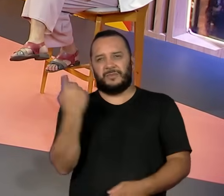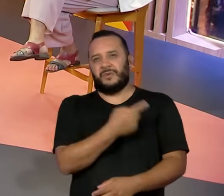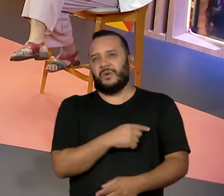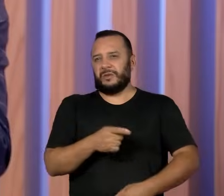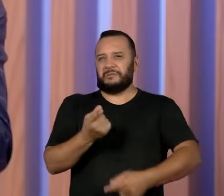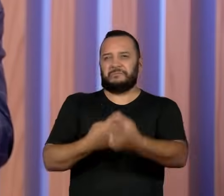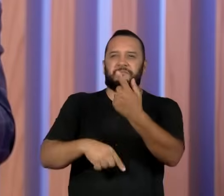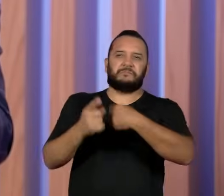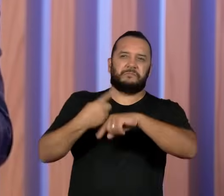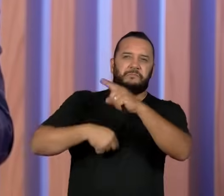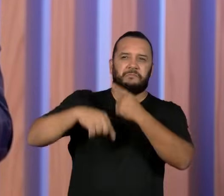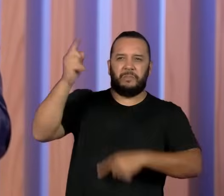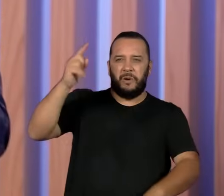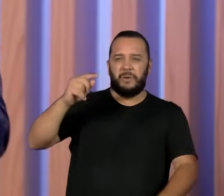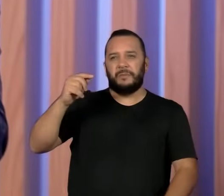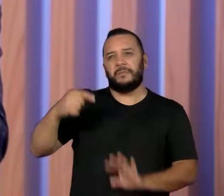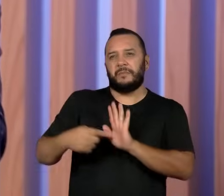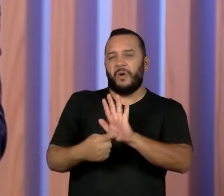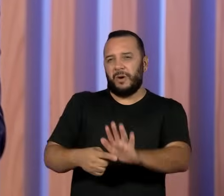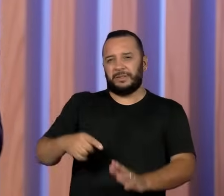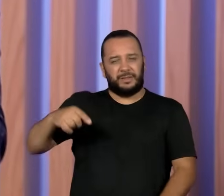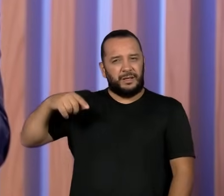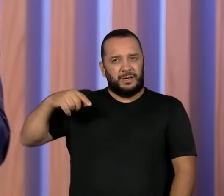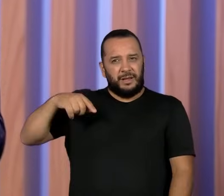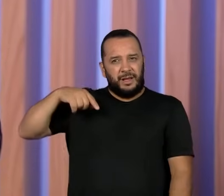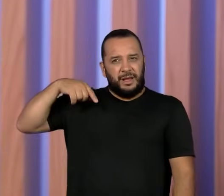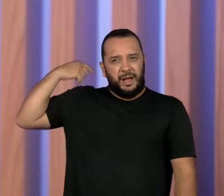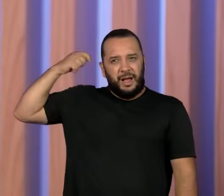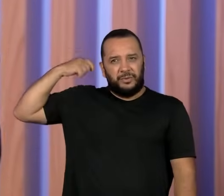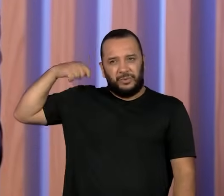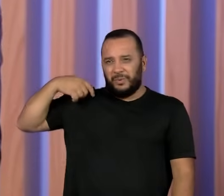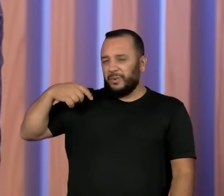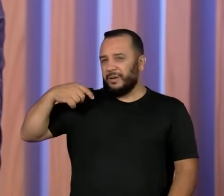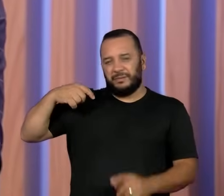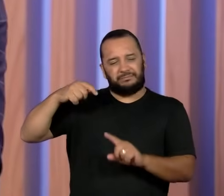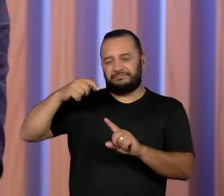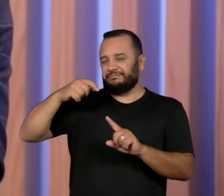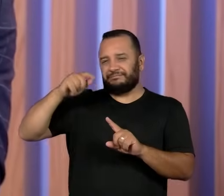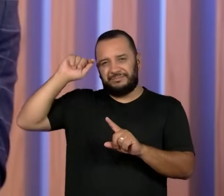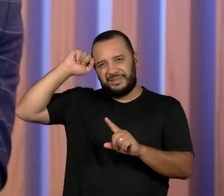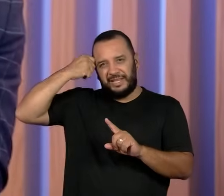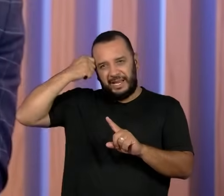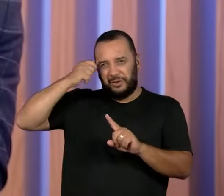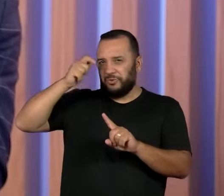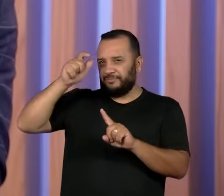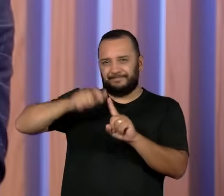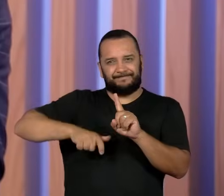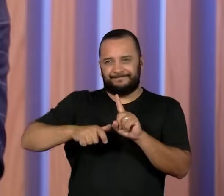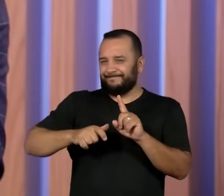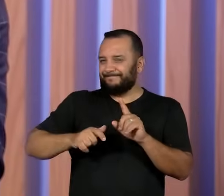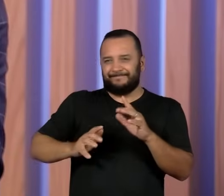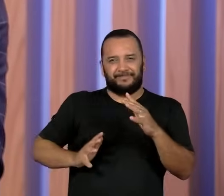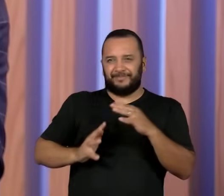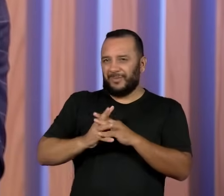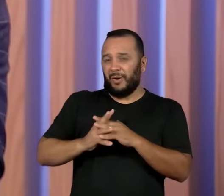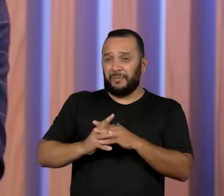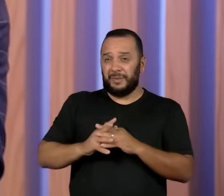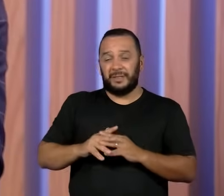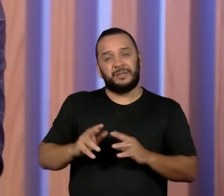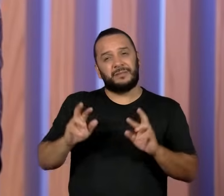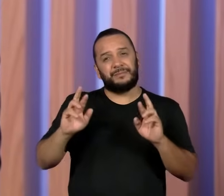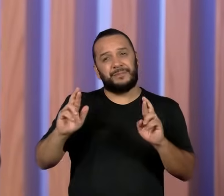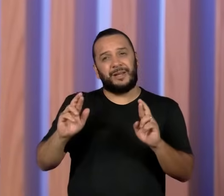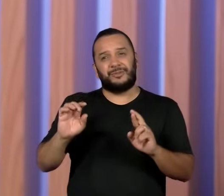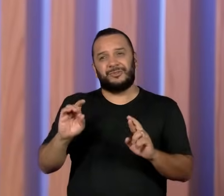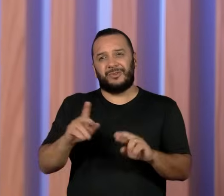desses grandes atores e atrizes, né? Isso é um avanço. E espero que isso não se reduza a esse tempo, porque